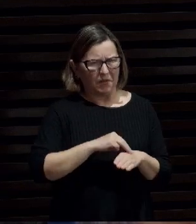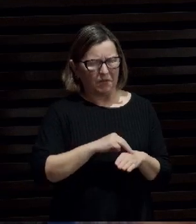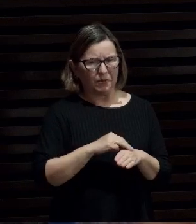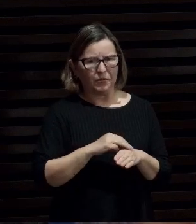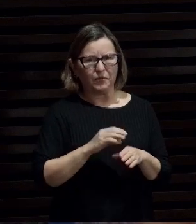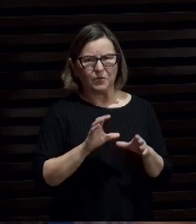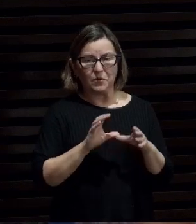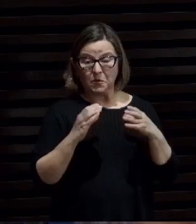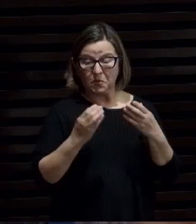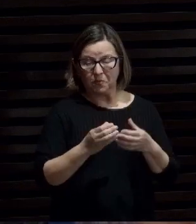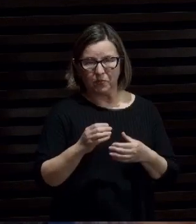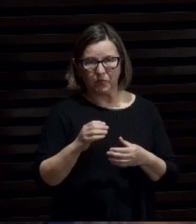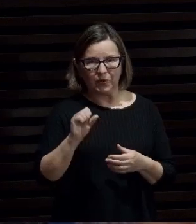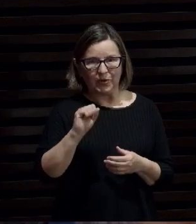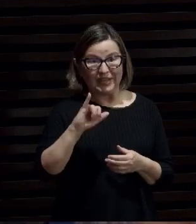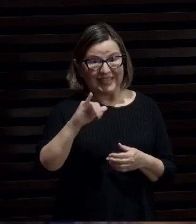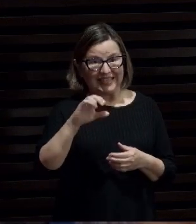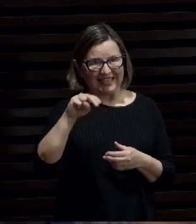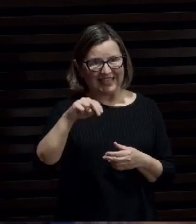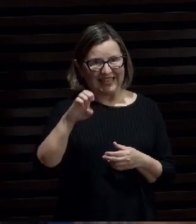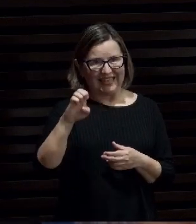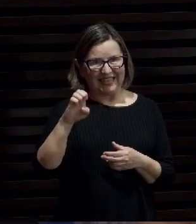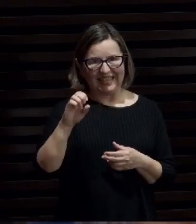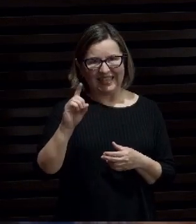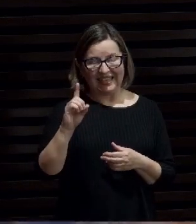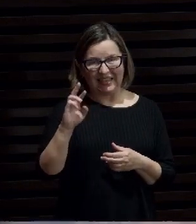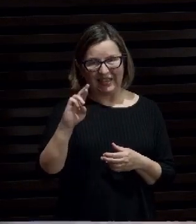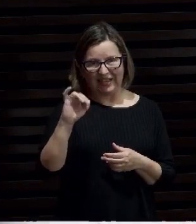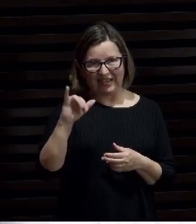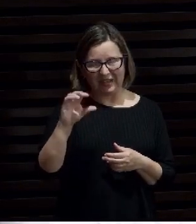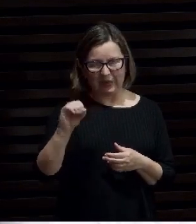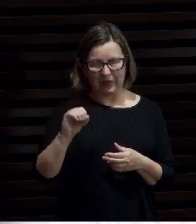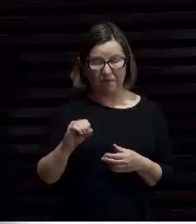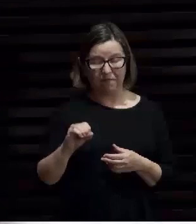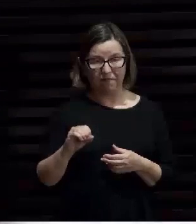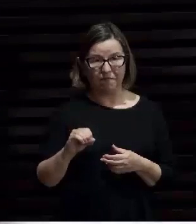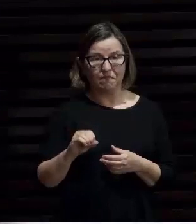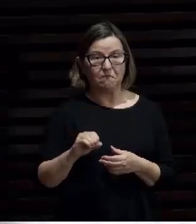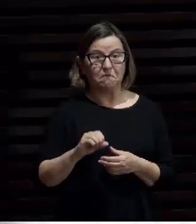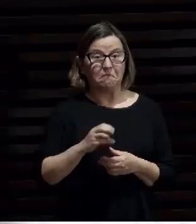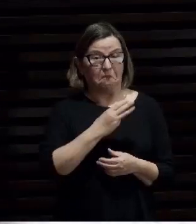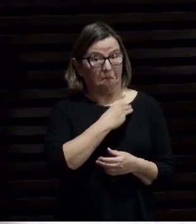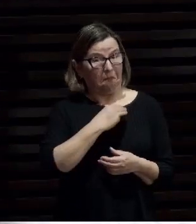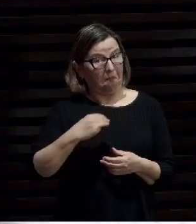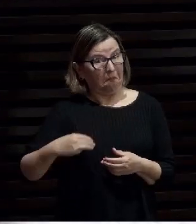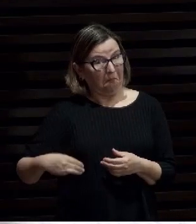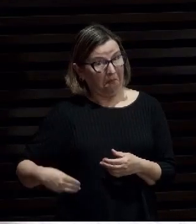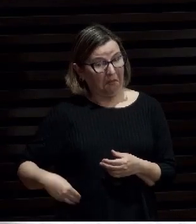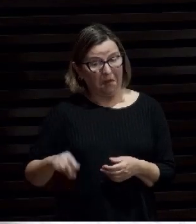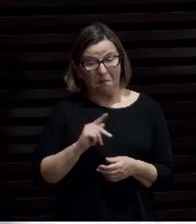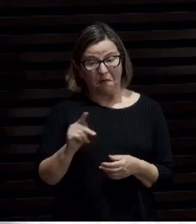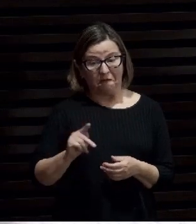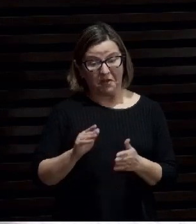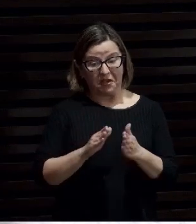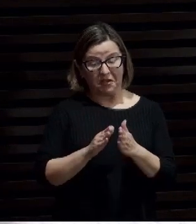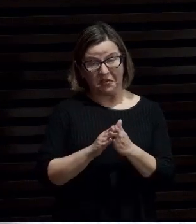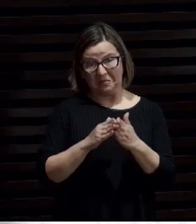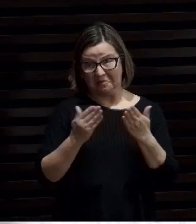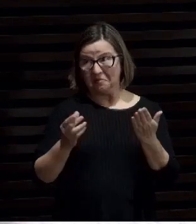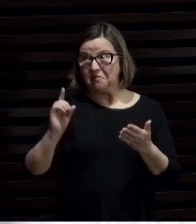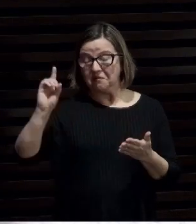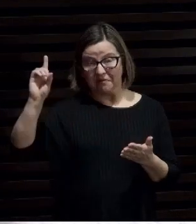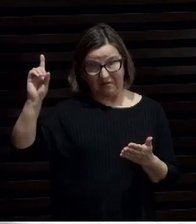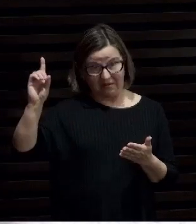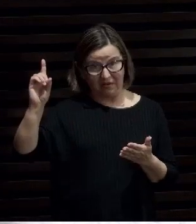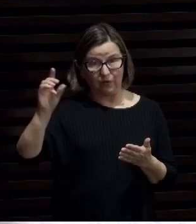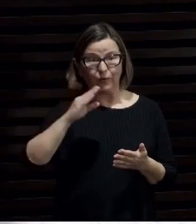um grande mestre em Israel, um grande professor de Bíblia. Ele conhecia a Bíblia mais do que todos nós